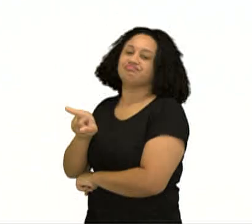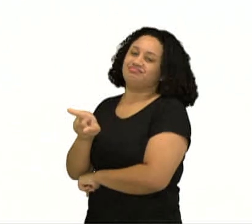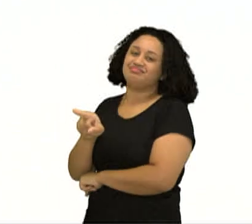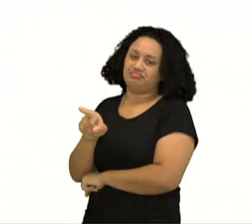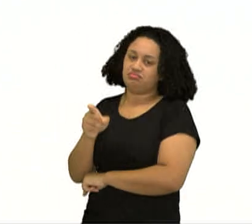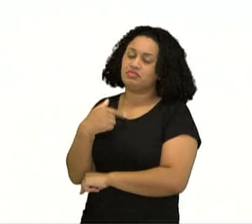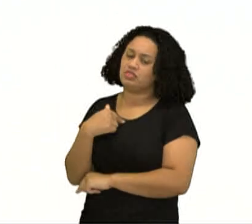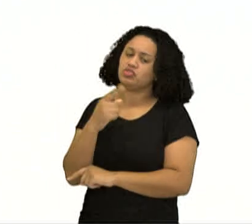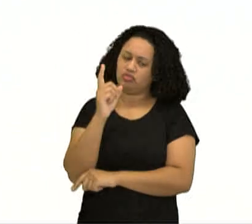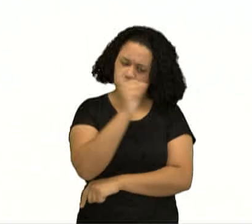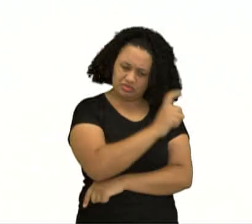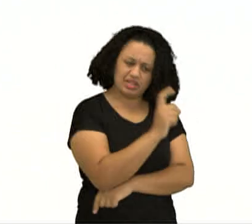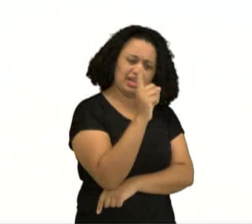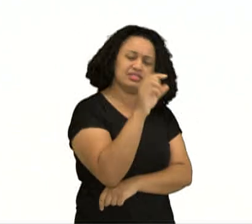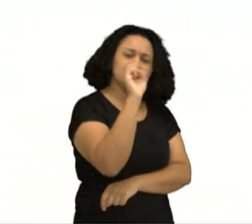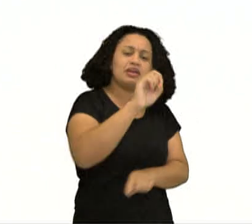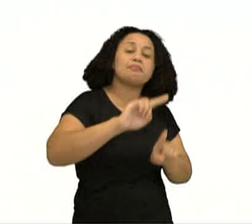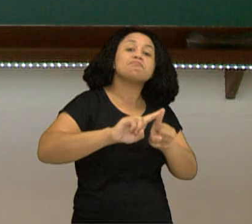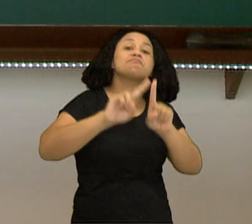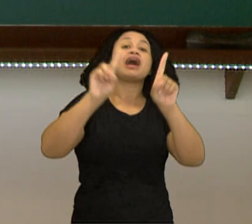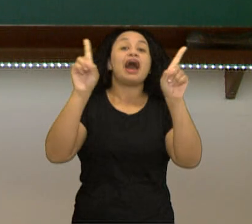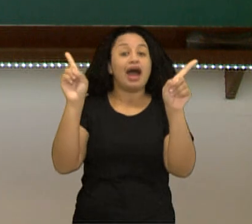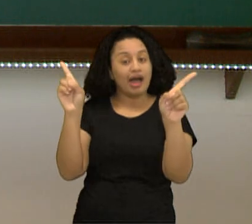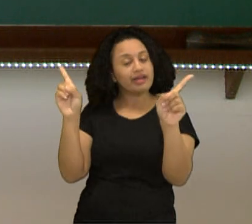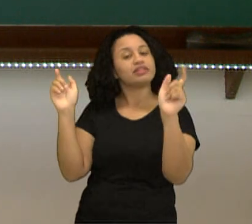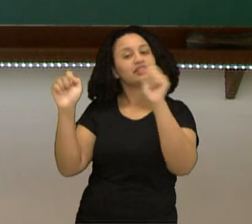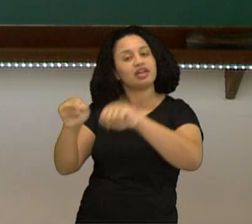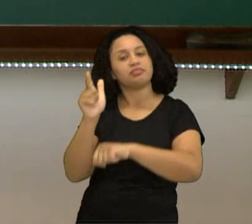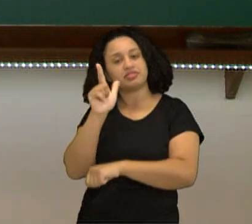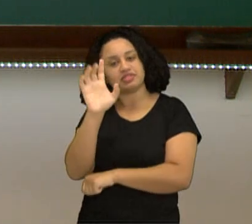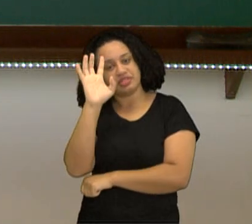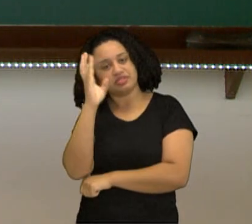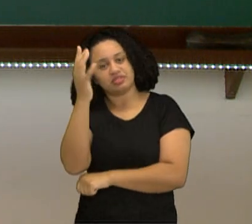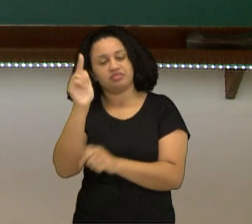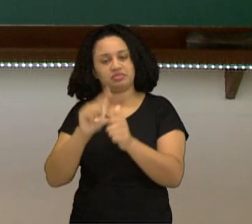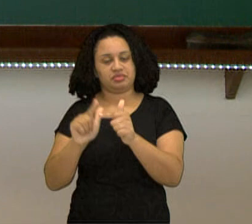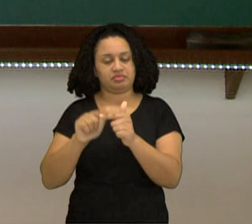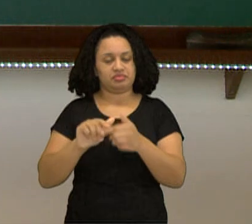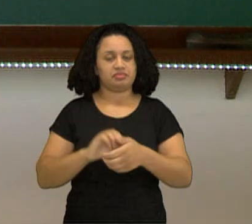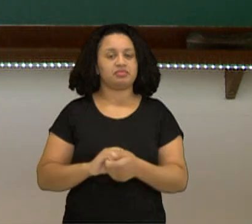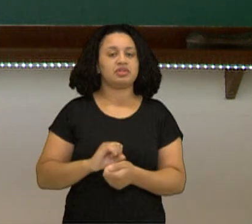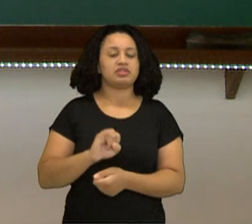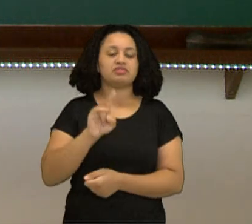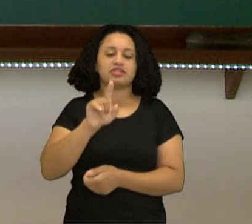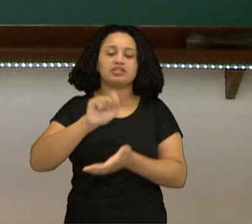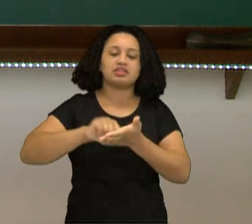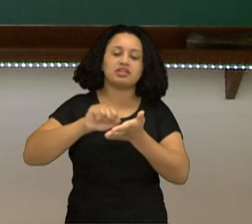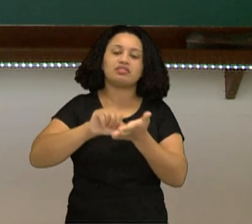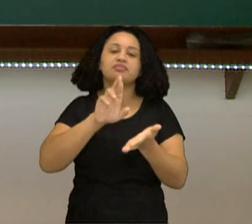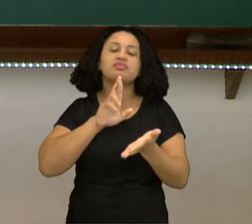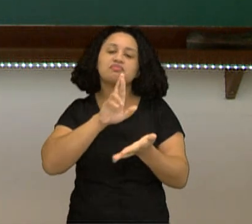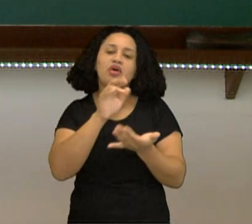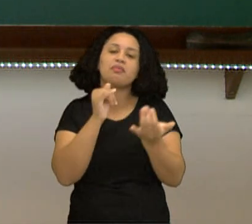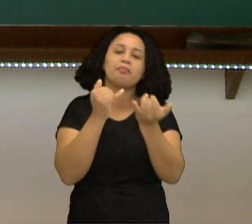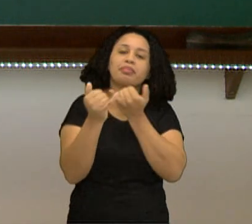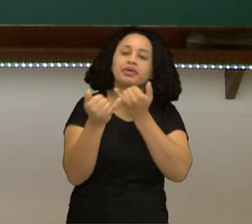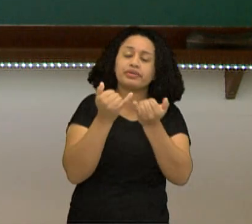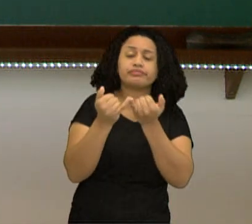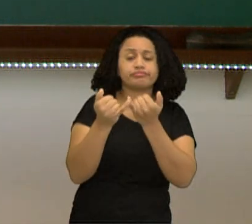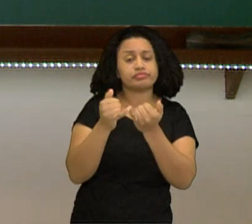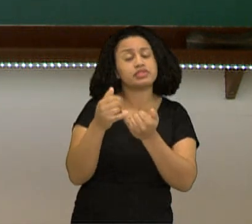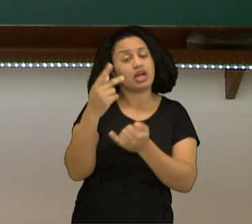dificuldades, é possível encontrar uma solução. Ok? Então, se vocês fizeram uma resposta, escreveram uma resposta similar a